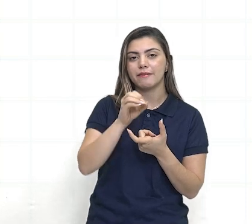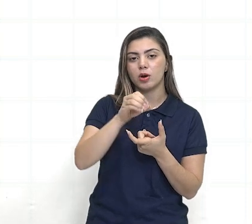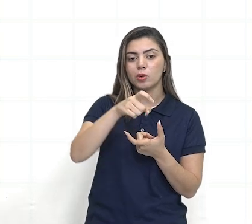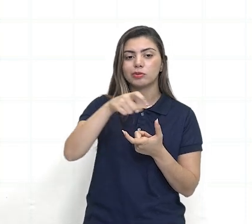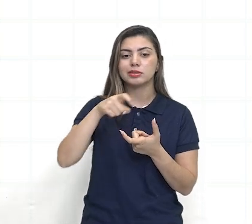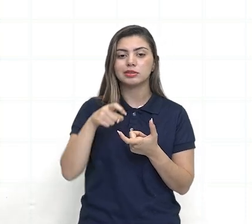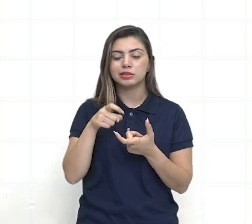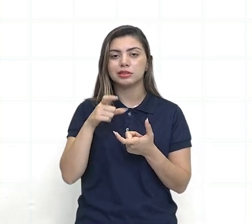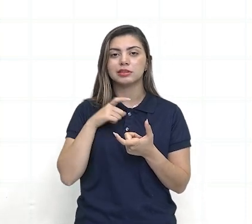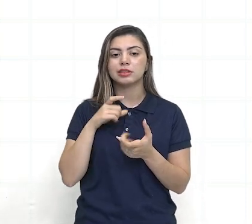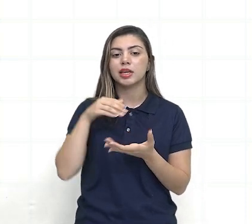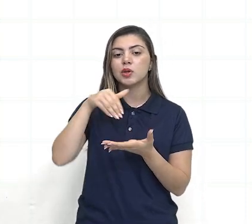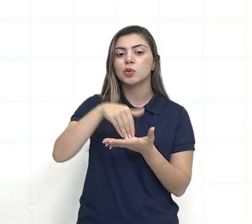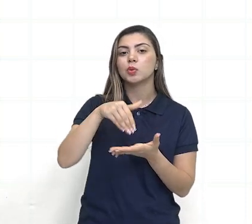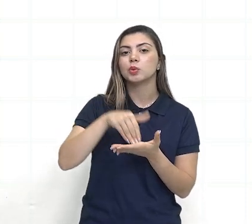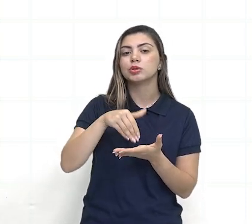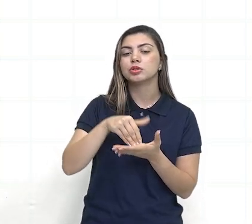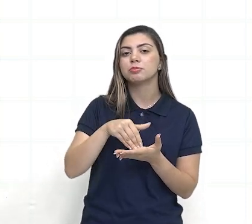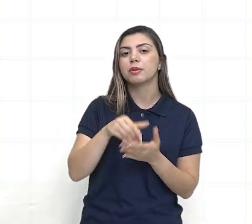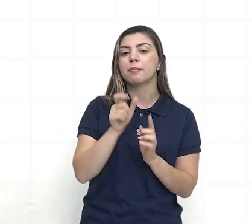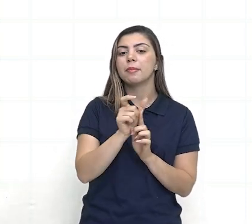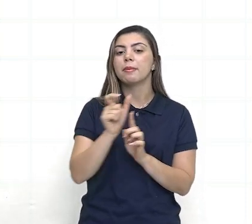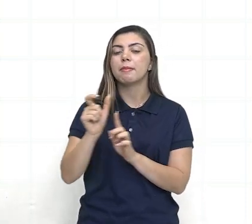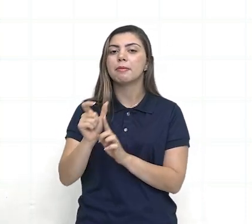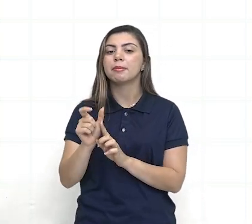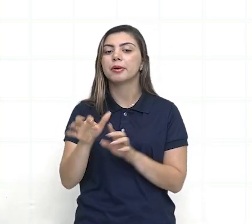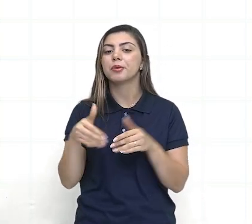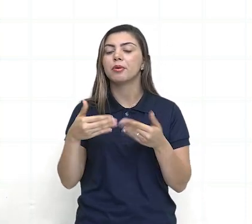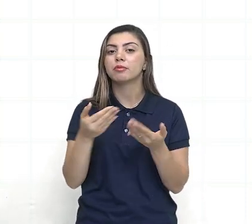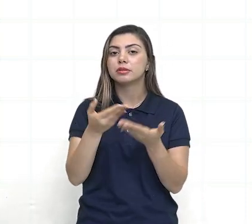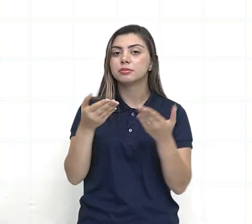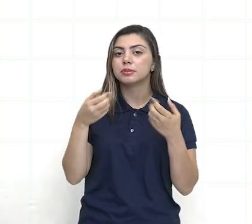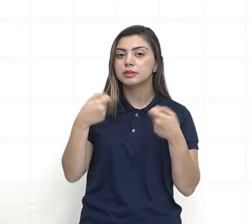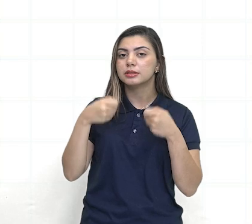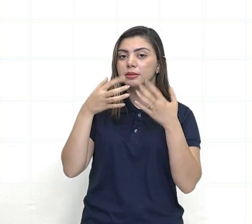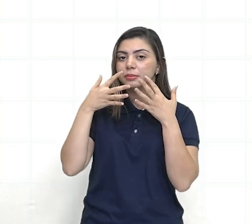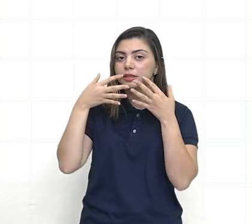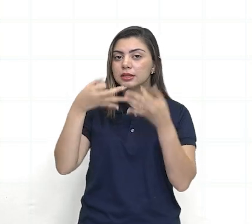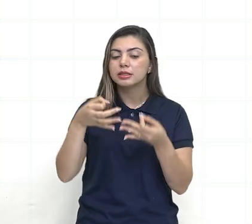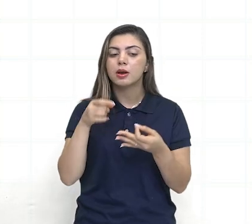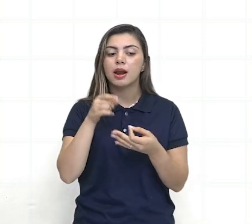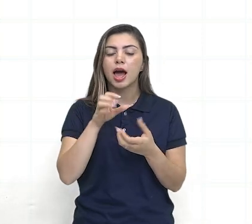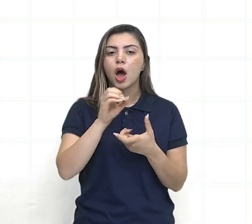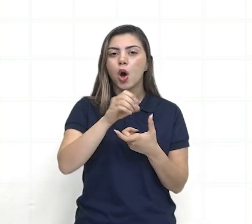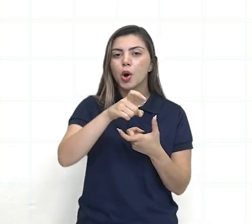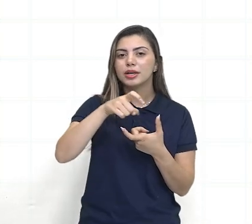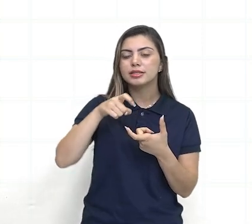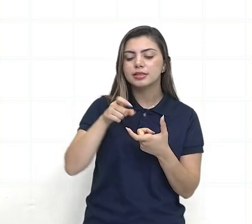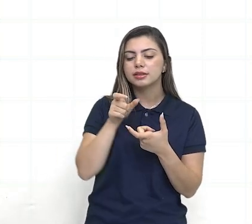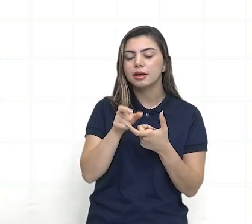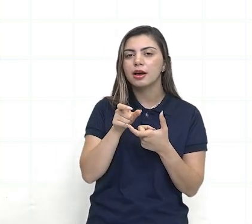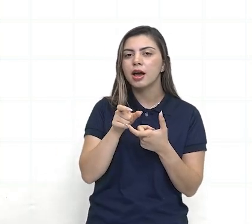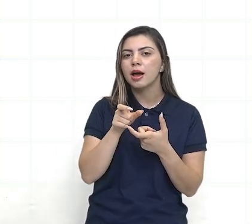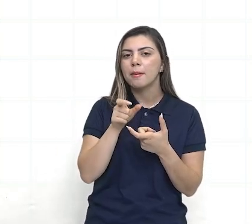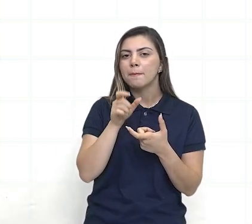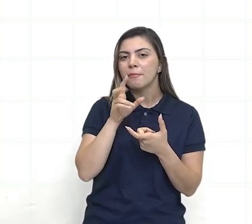oxítonas terminadas em quê? Você tem que prestar atenção na terminação da palavra,